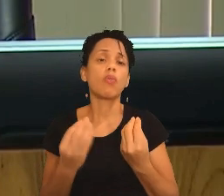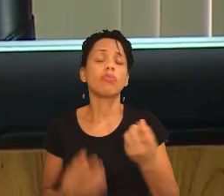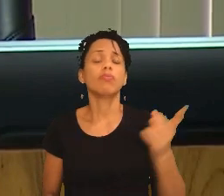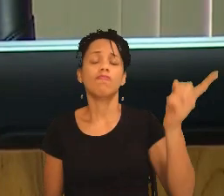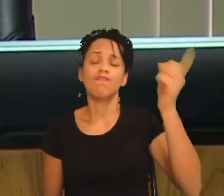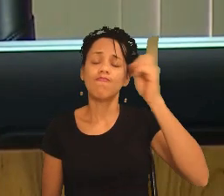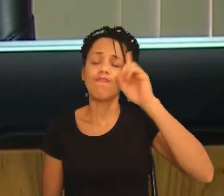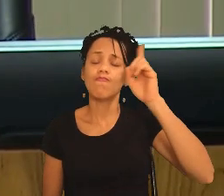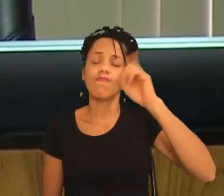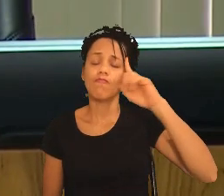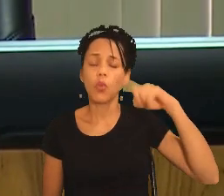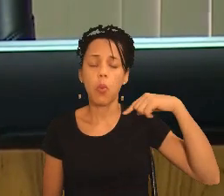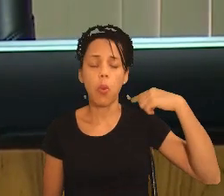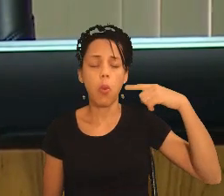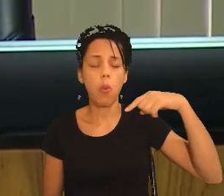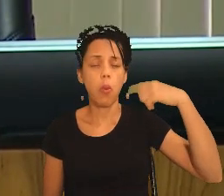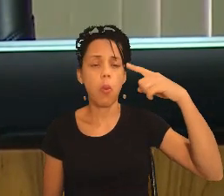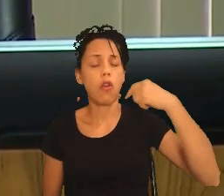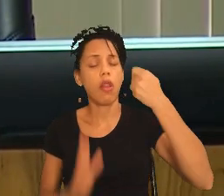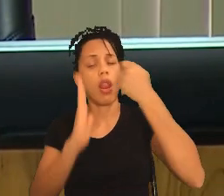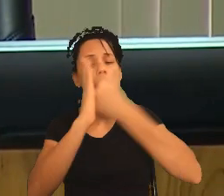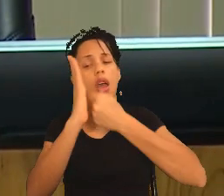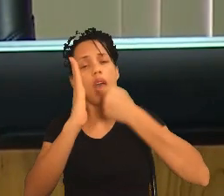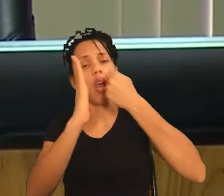acesso, não tem mais esse direito.